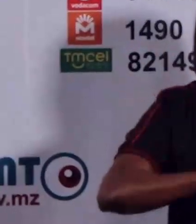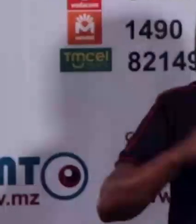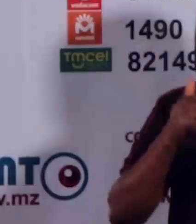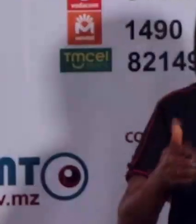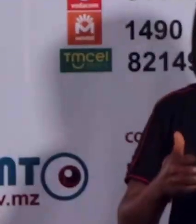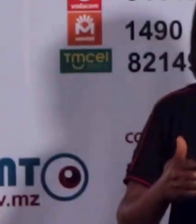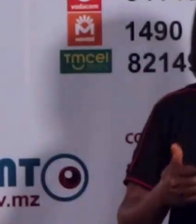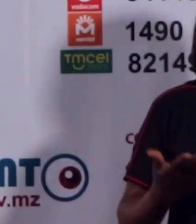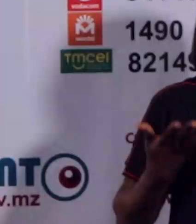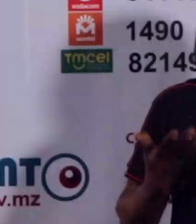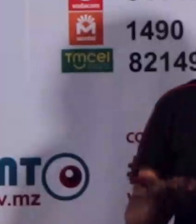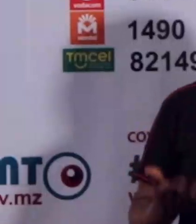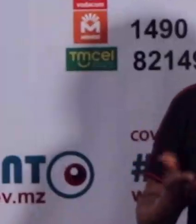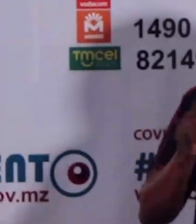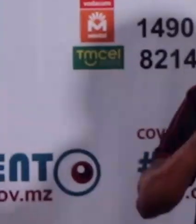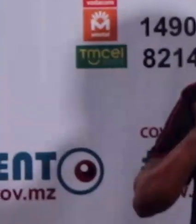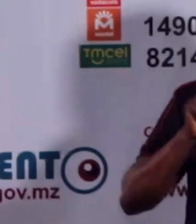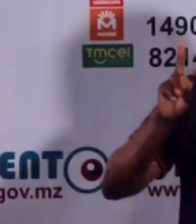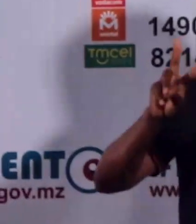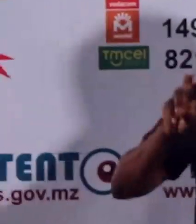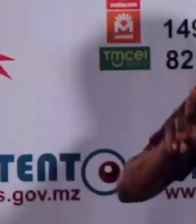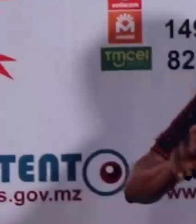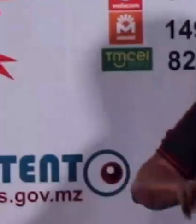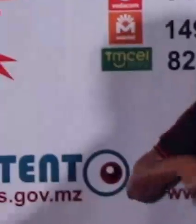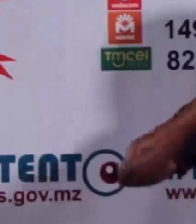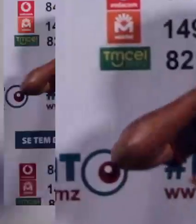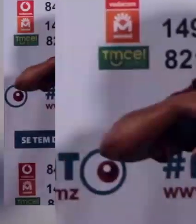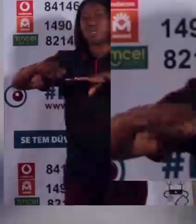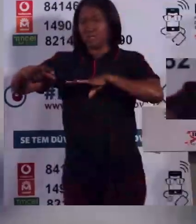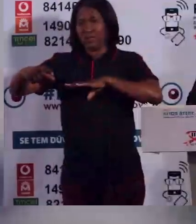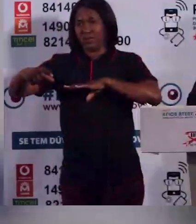Vamos proceder agora à análise epidemiológica semanal.